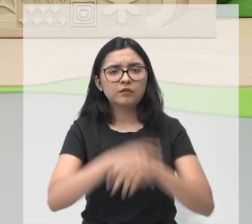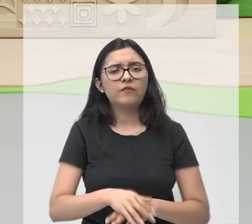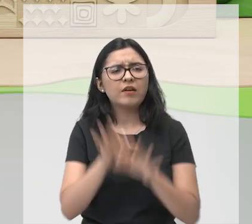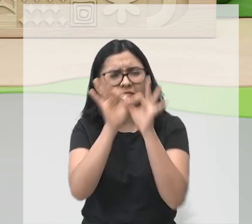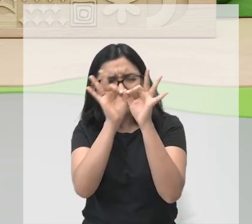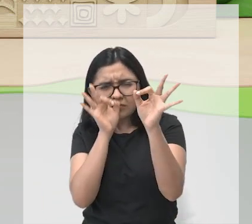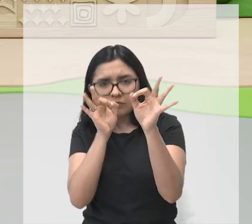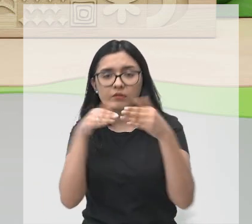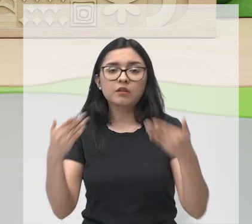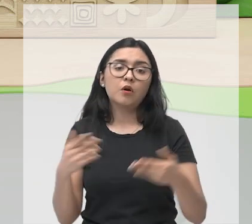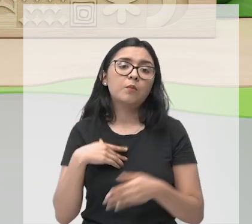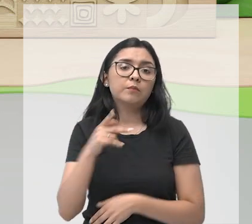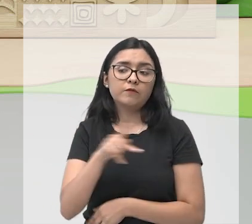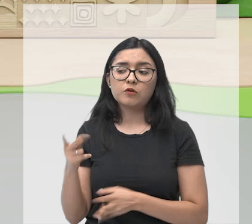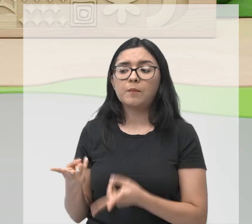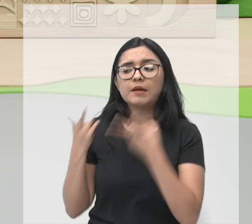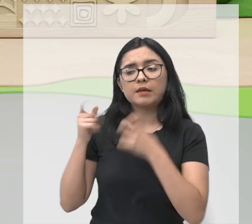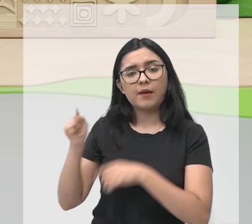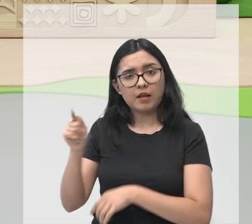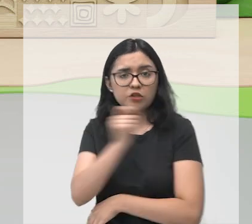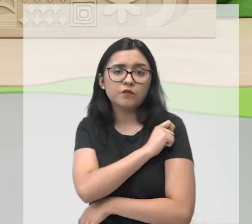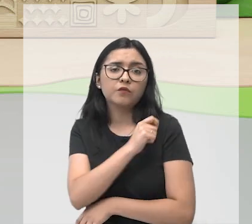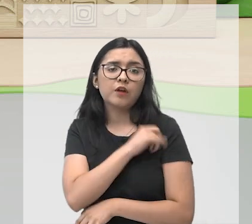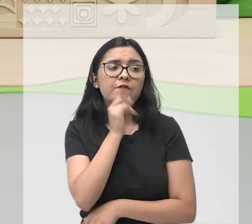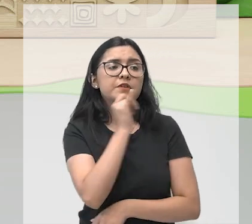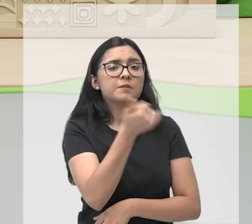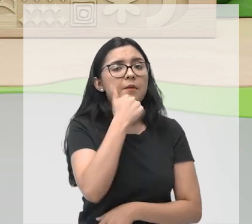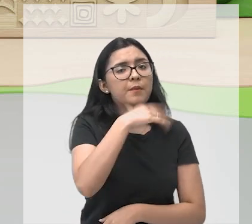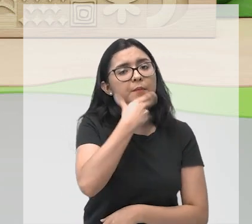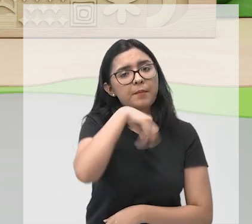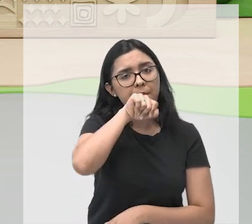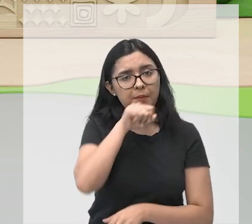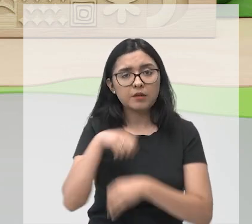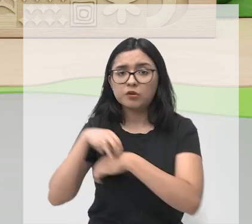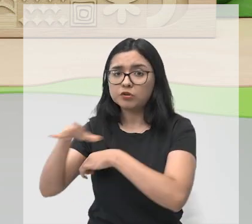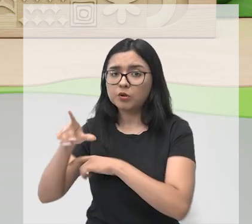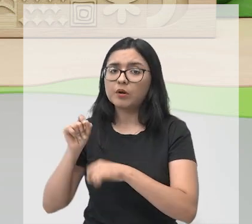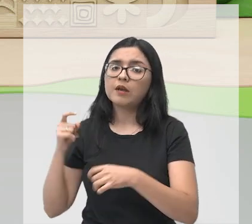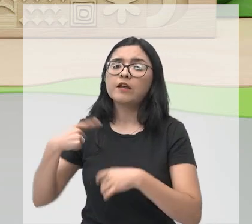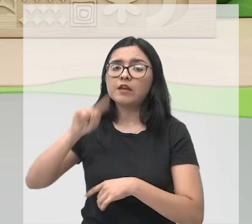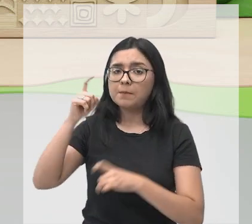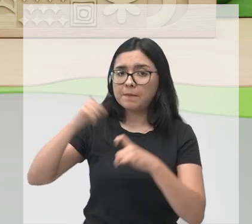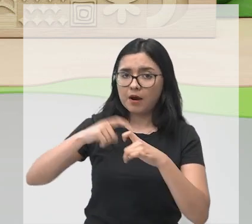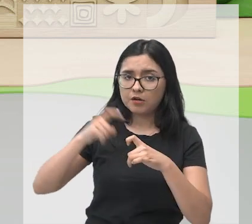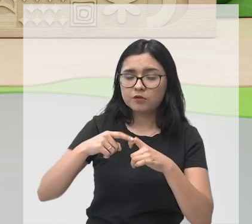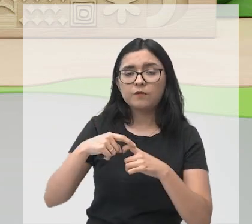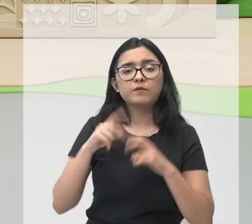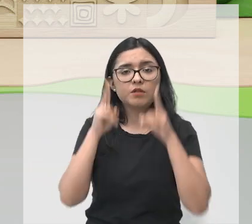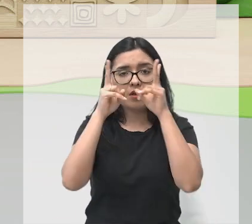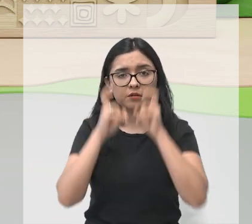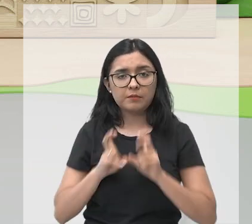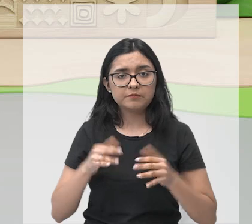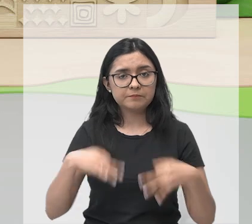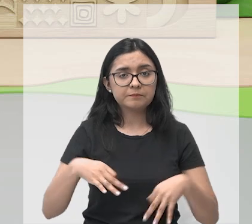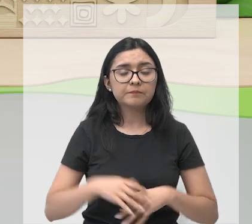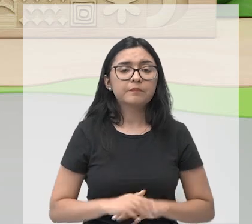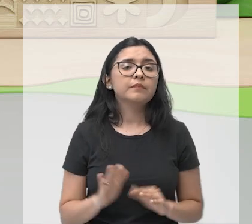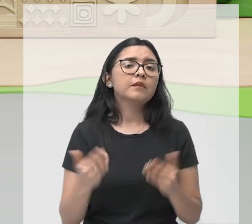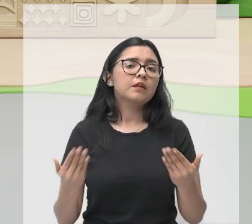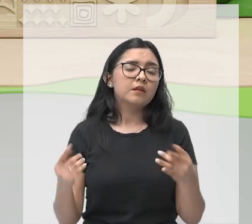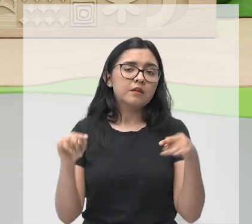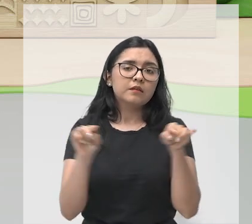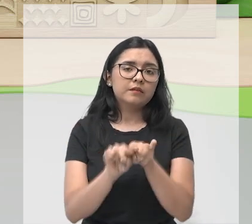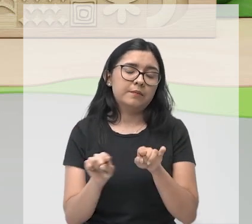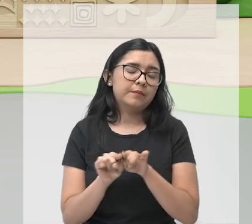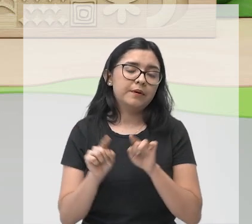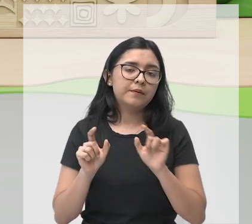o professor já acha que ele está com dificuldade, fala para o pai, que recomenda levar no oftalmologista. Isso tem muito a